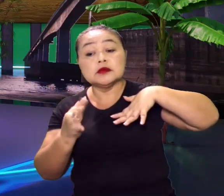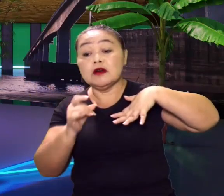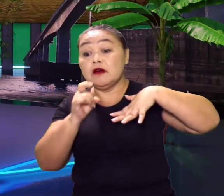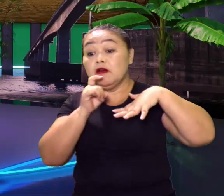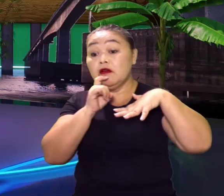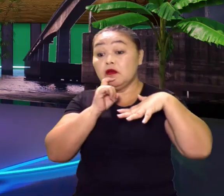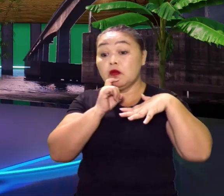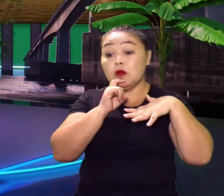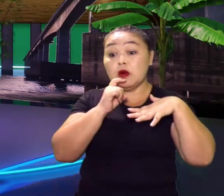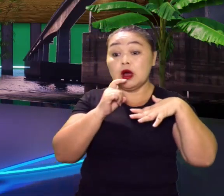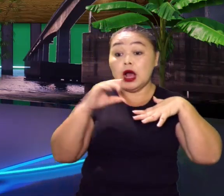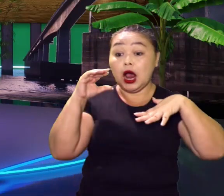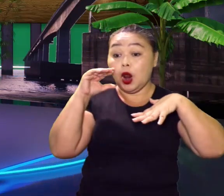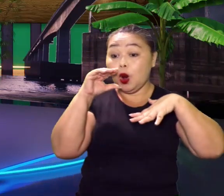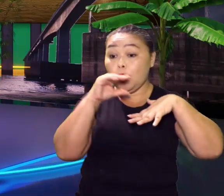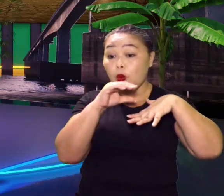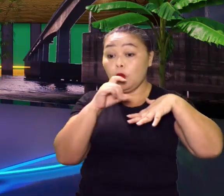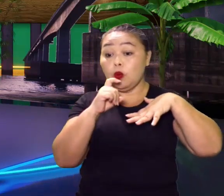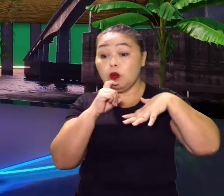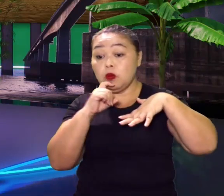frio, calor,